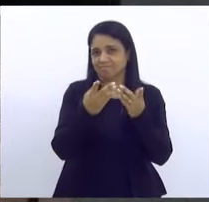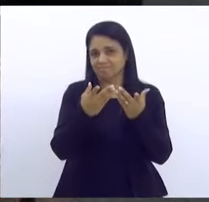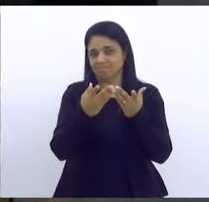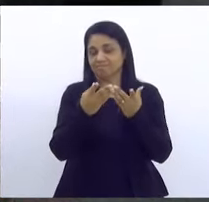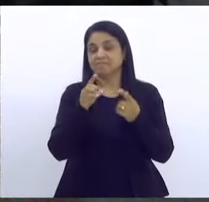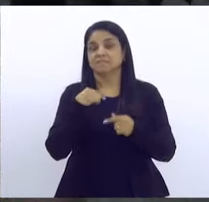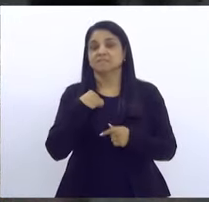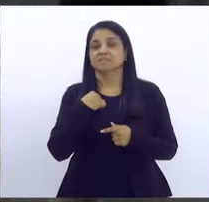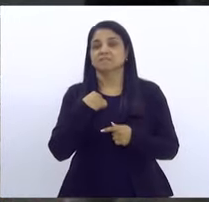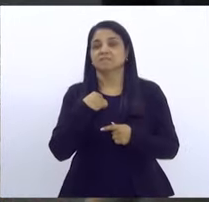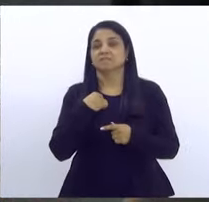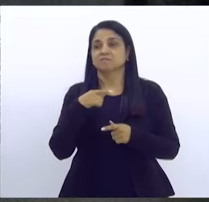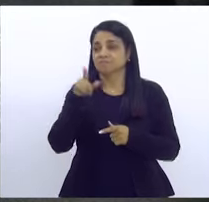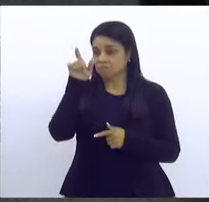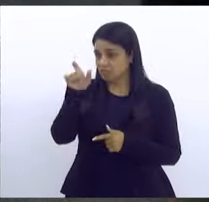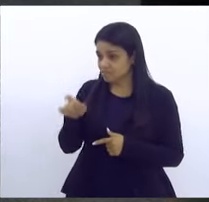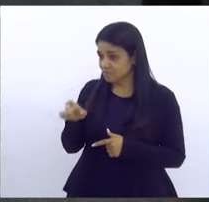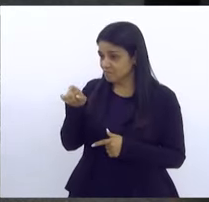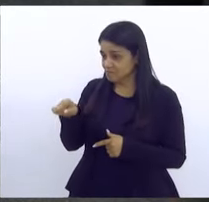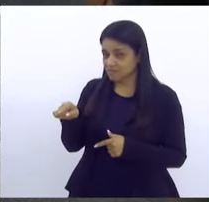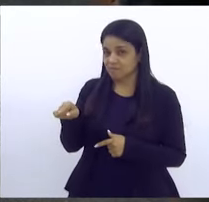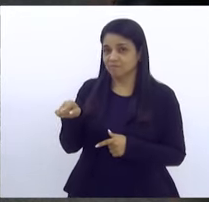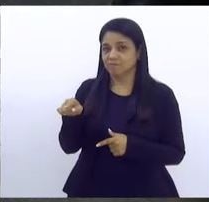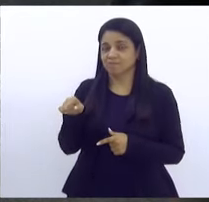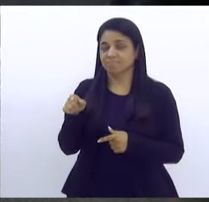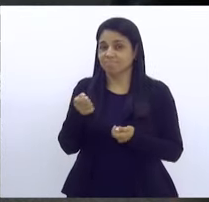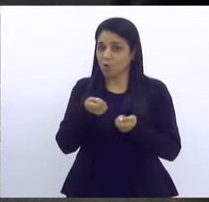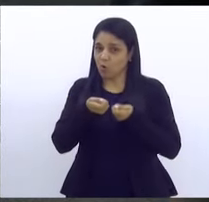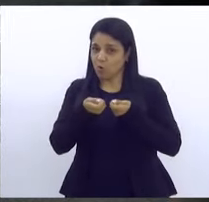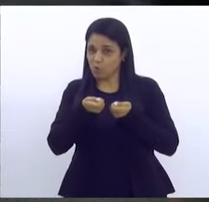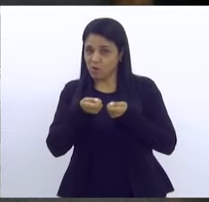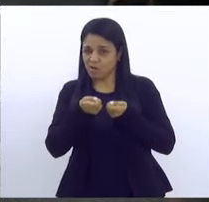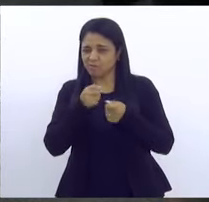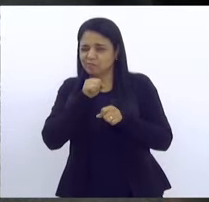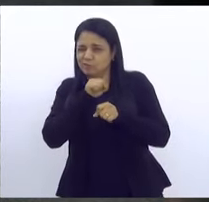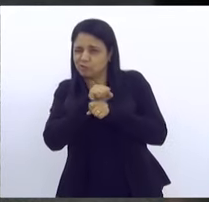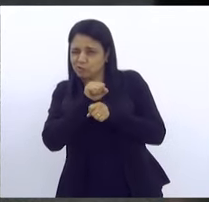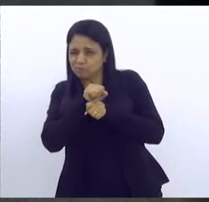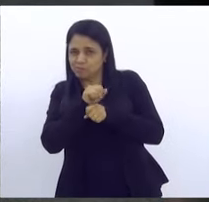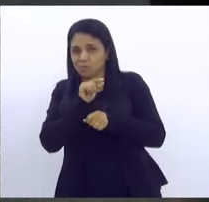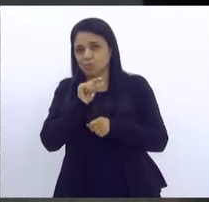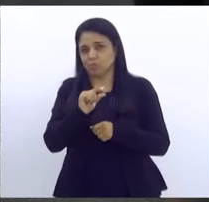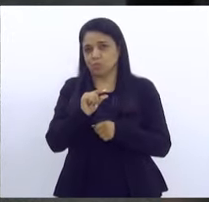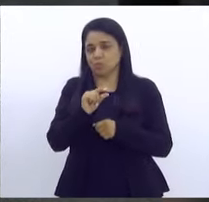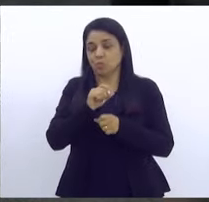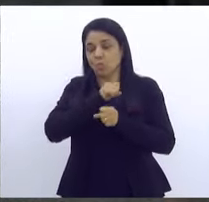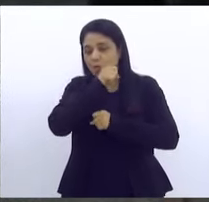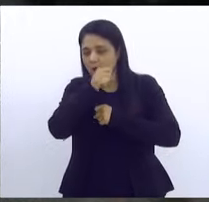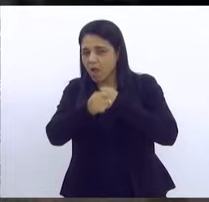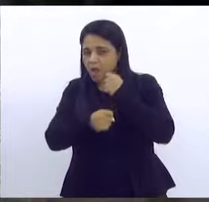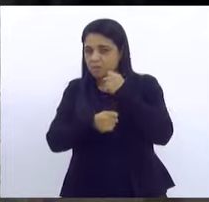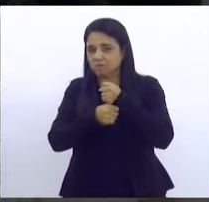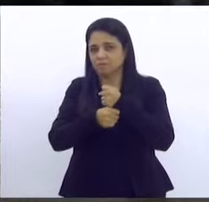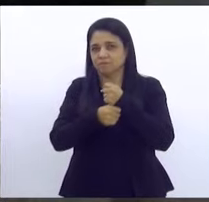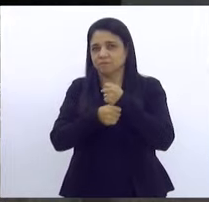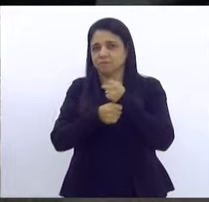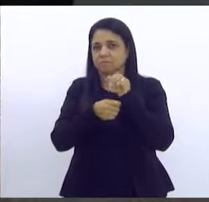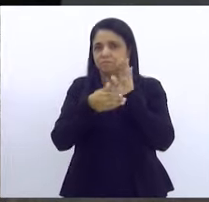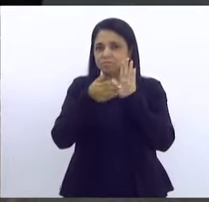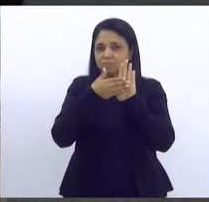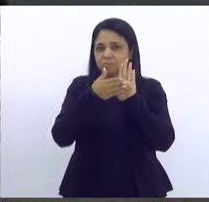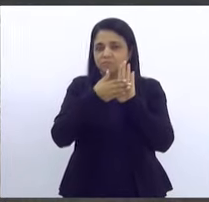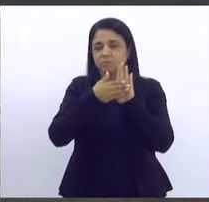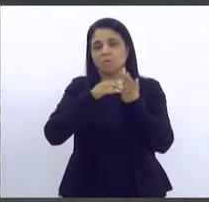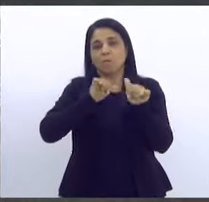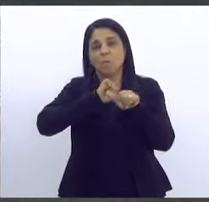Vossa Excelência fosse comedido, esperava mais um pouquinho, ano que vem, propunha a